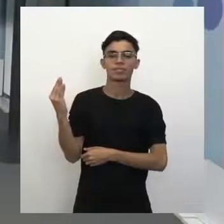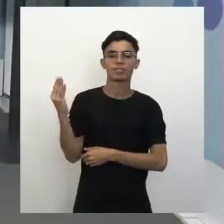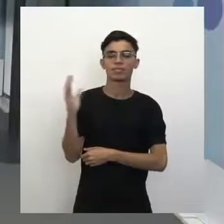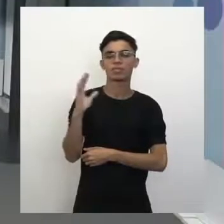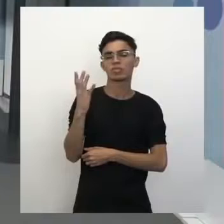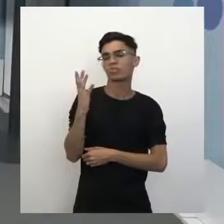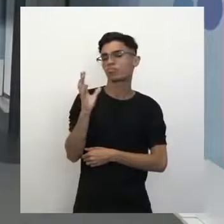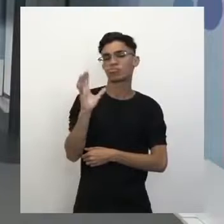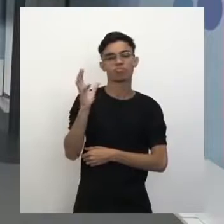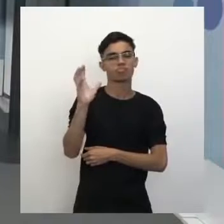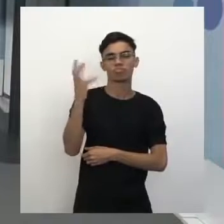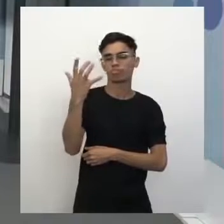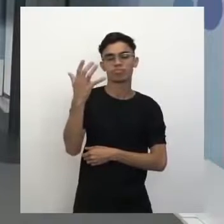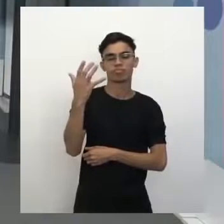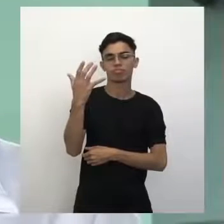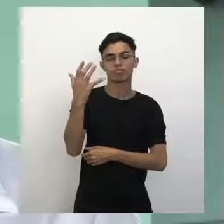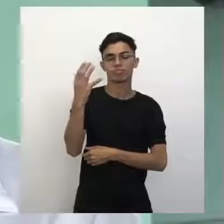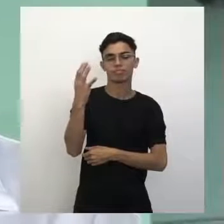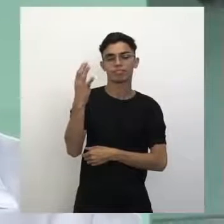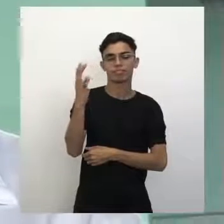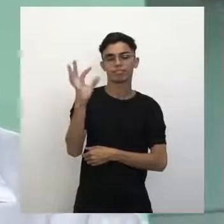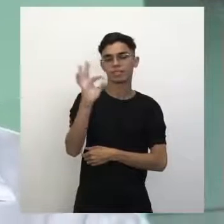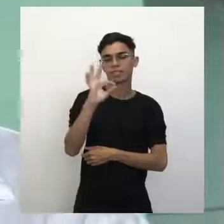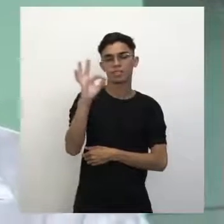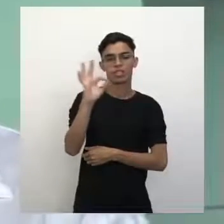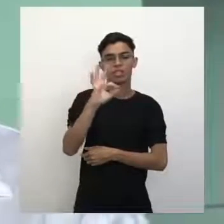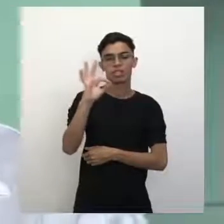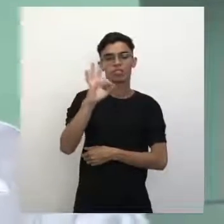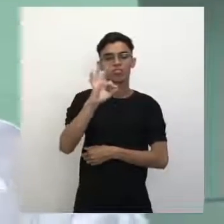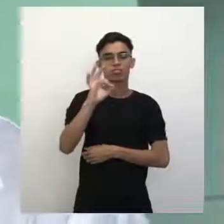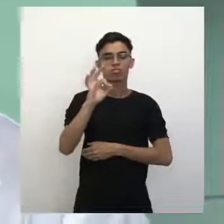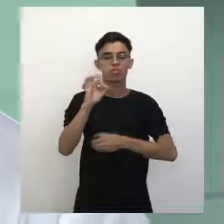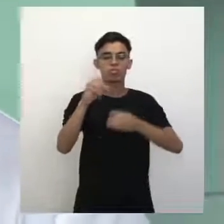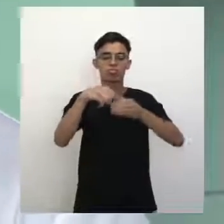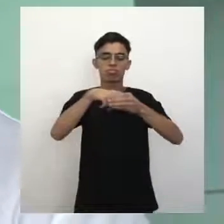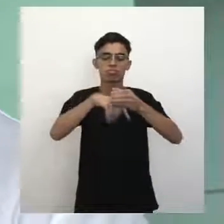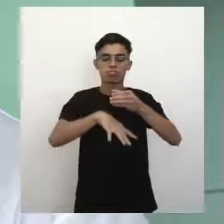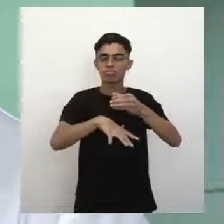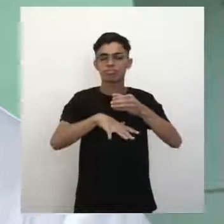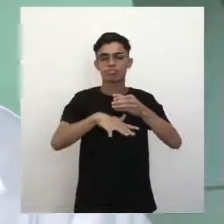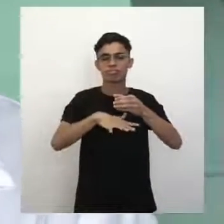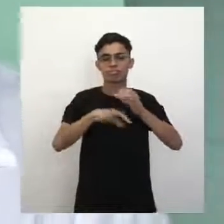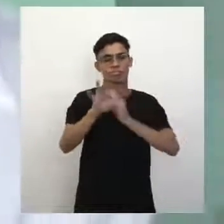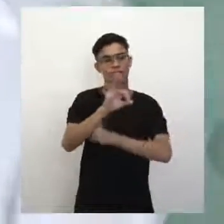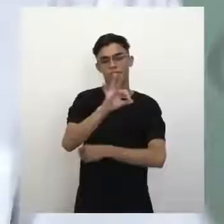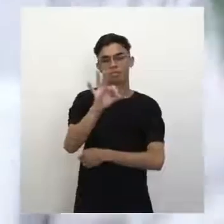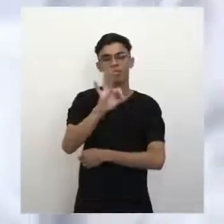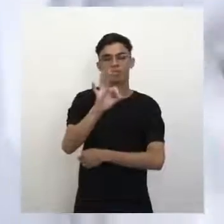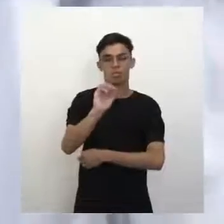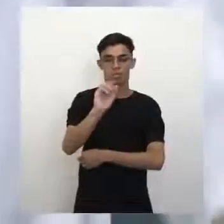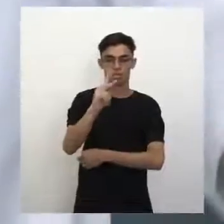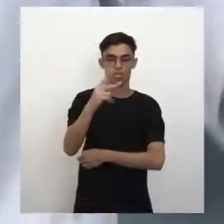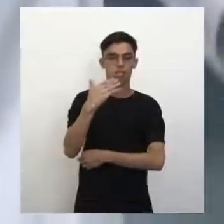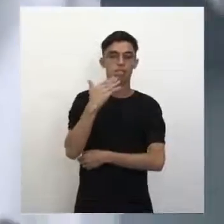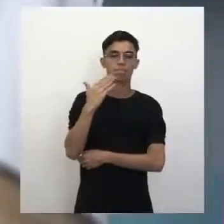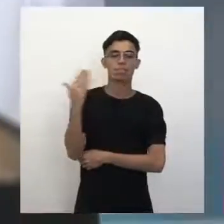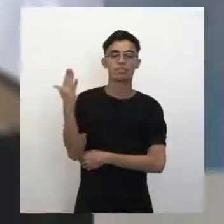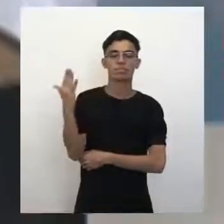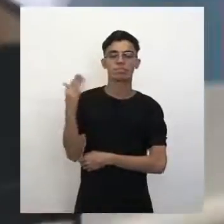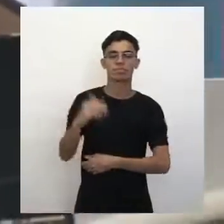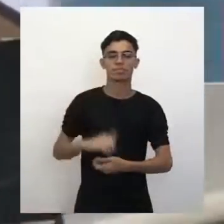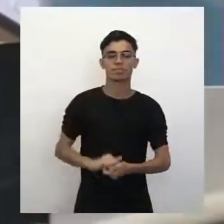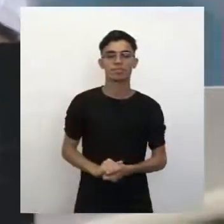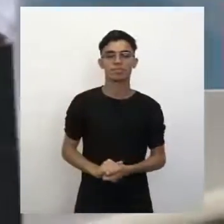não brotou. Tá vendo? Essa primeira não brotou. Tudo bem?